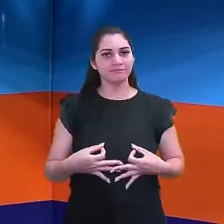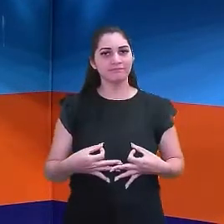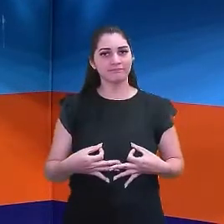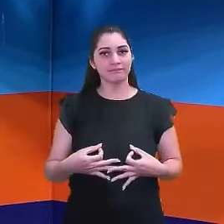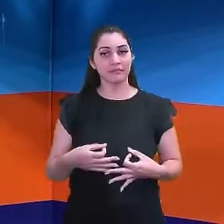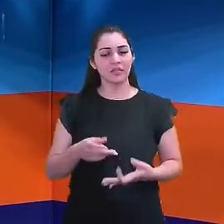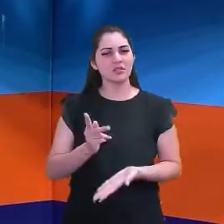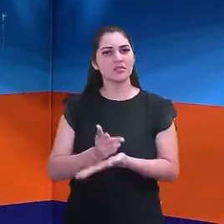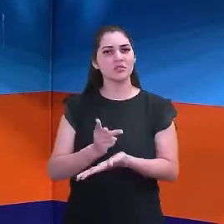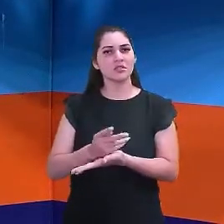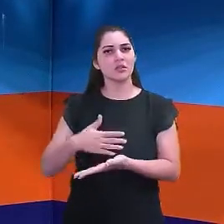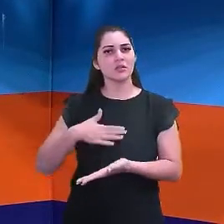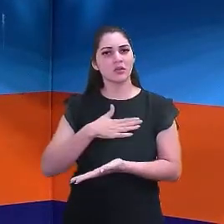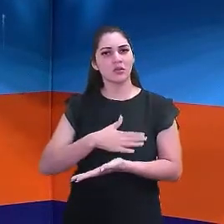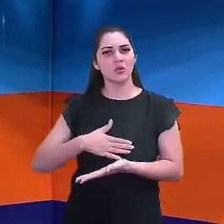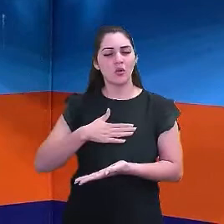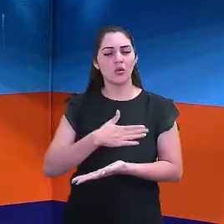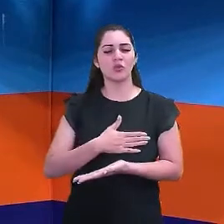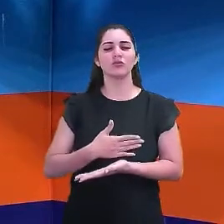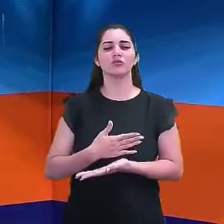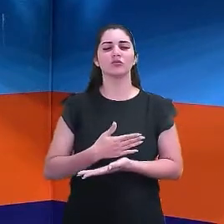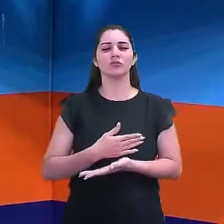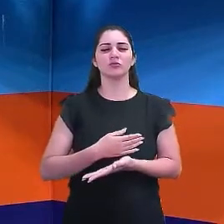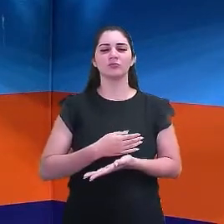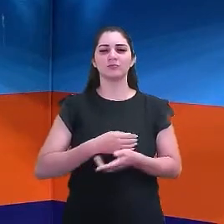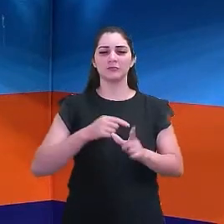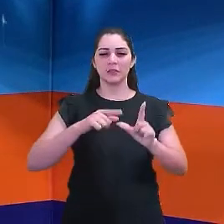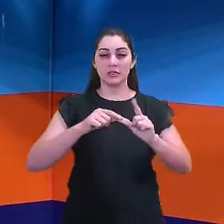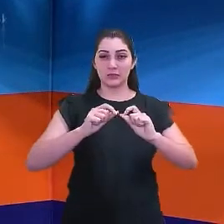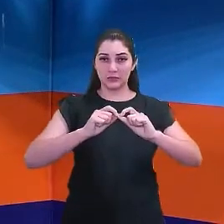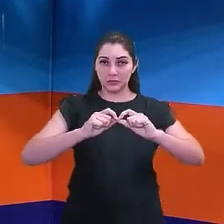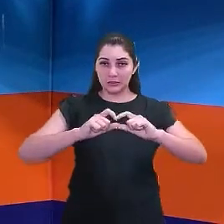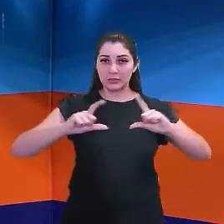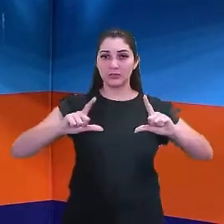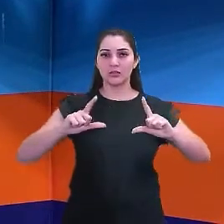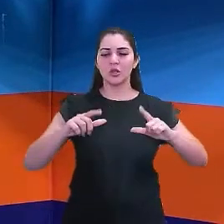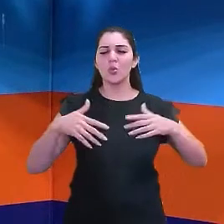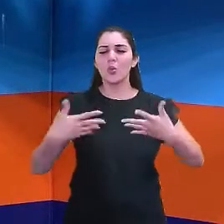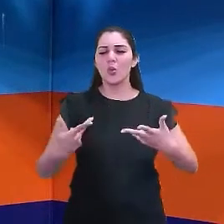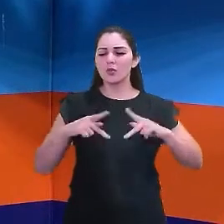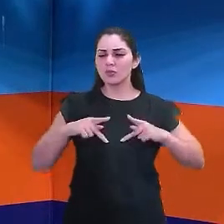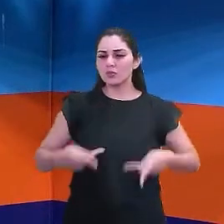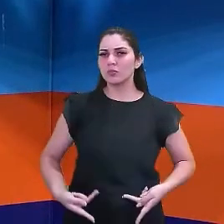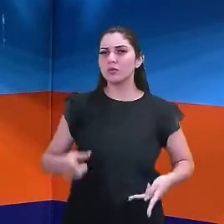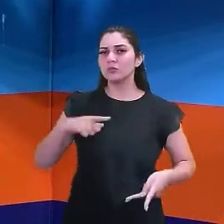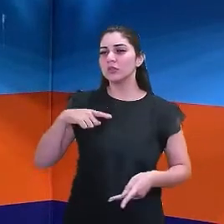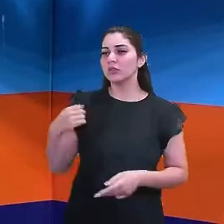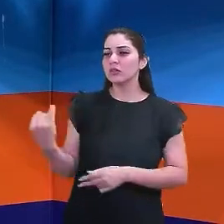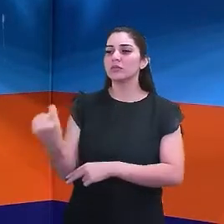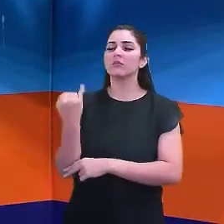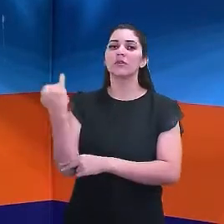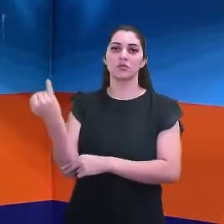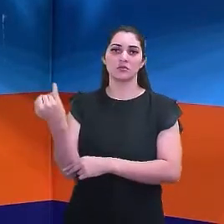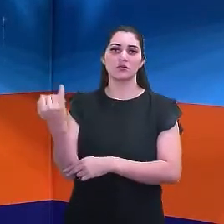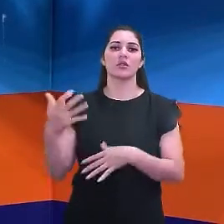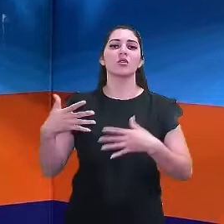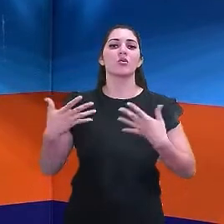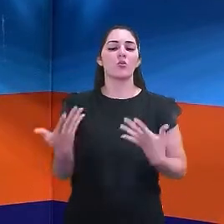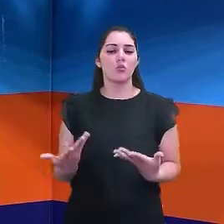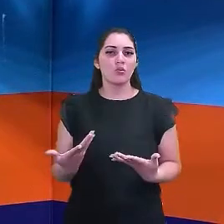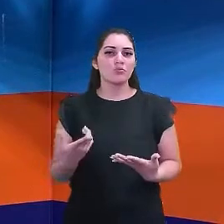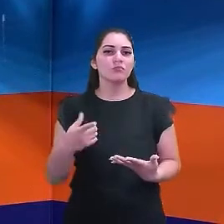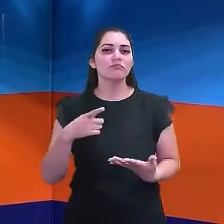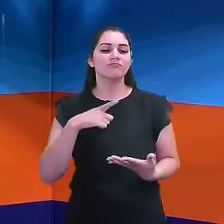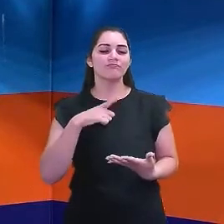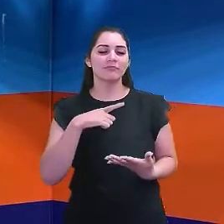Eu sempre gosto de registrar com letras garrafais. Quando é que um ser humano passa a ter importância? A partir do momento que dá importância a outro